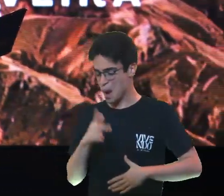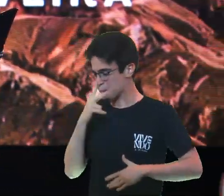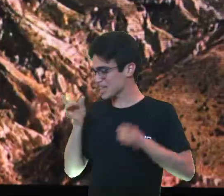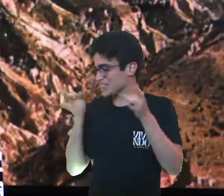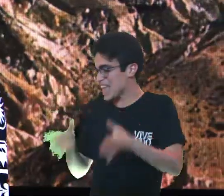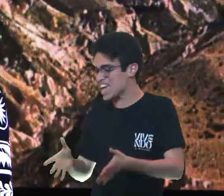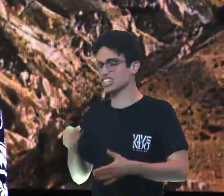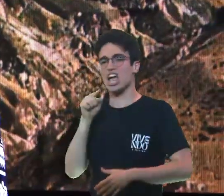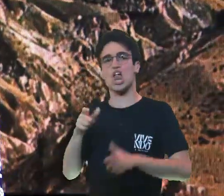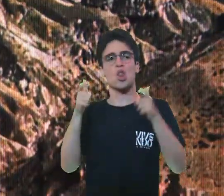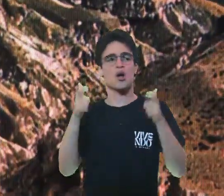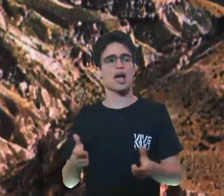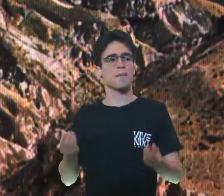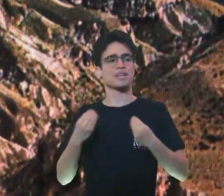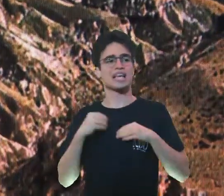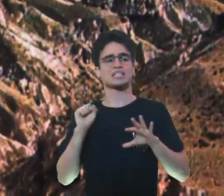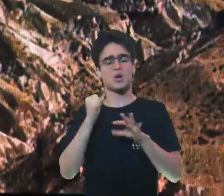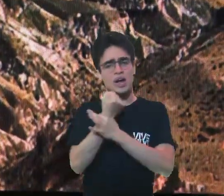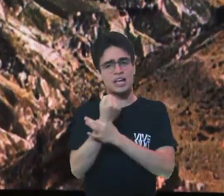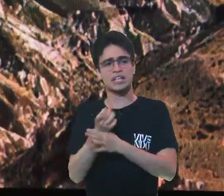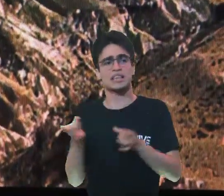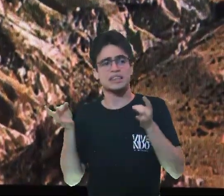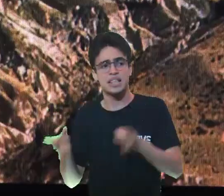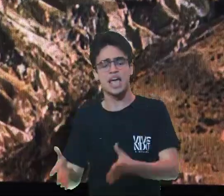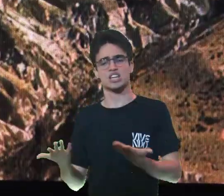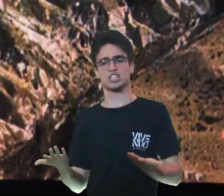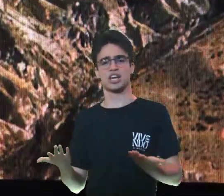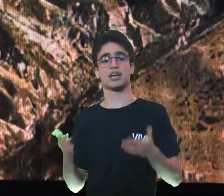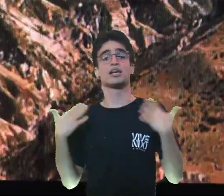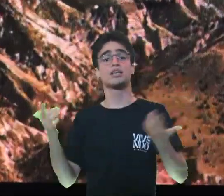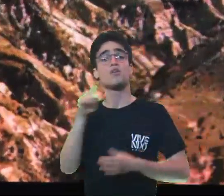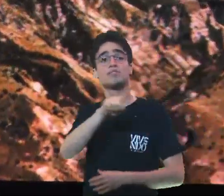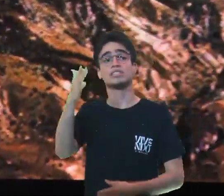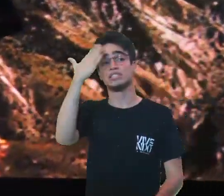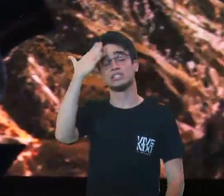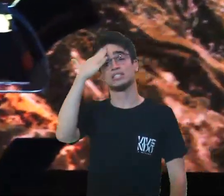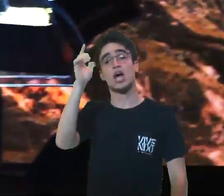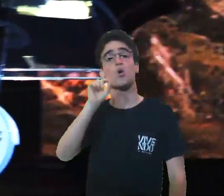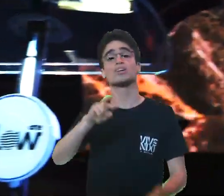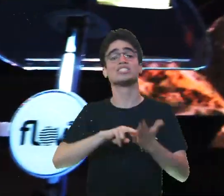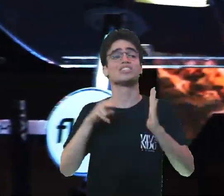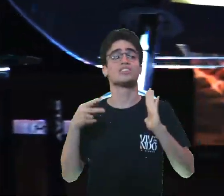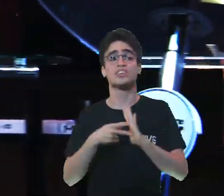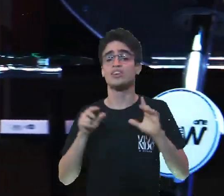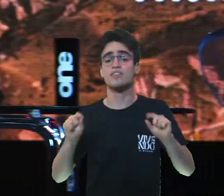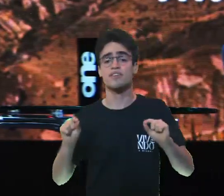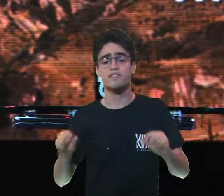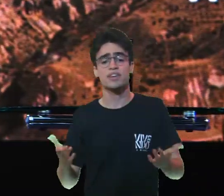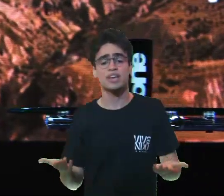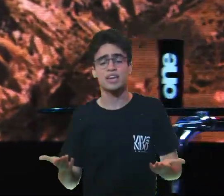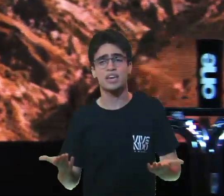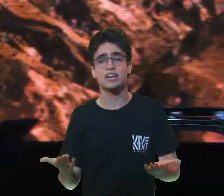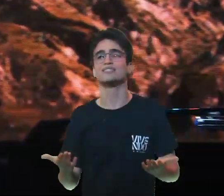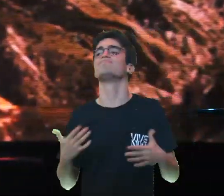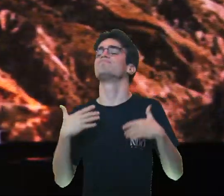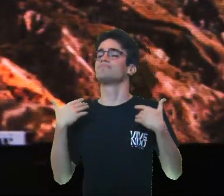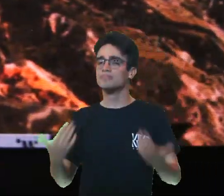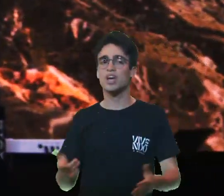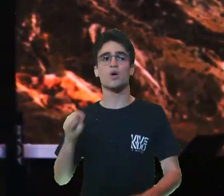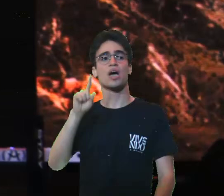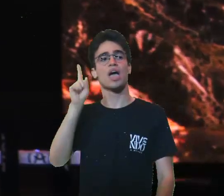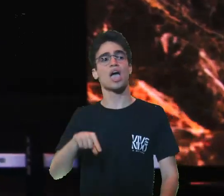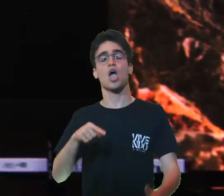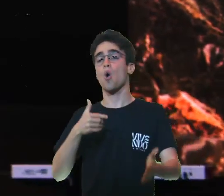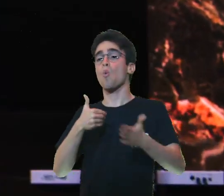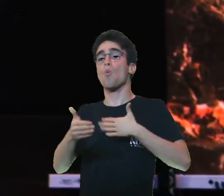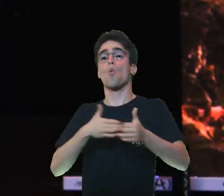de moradia, de segurança. E sabe o que essa resposta diz para nós? Que qualquer movimento que você